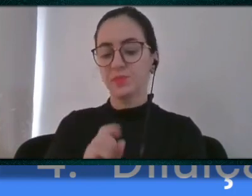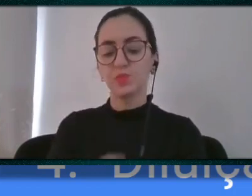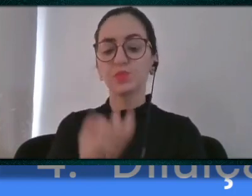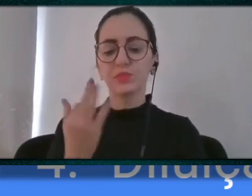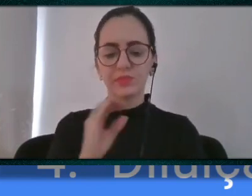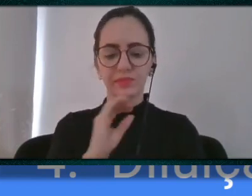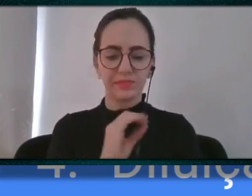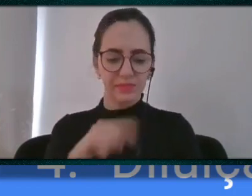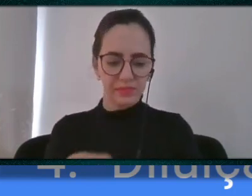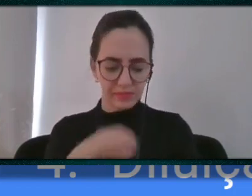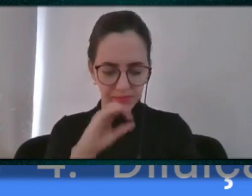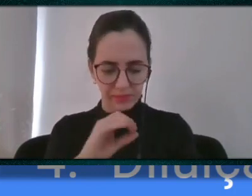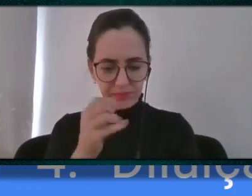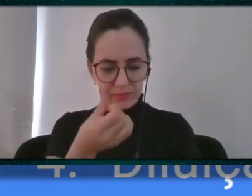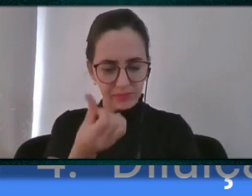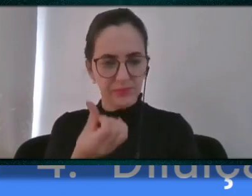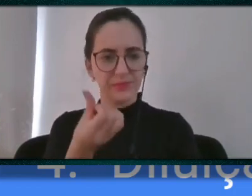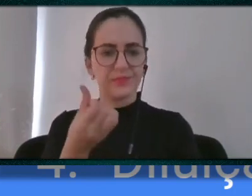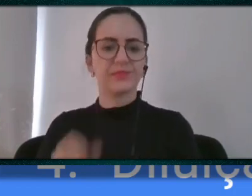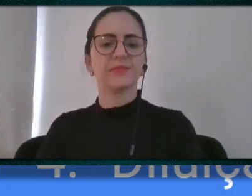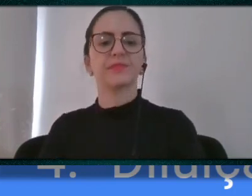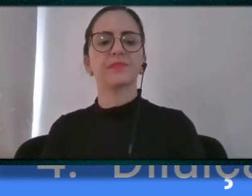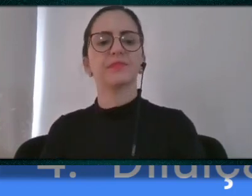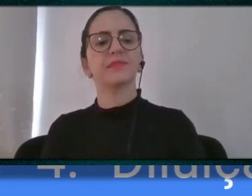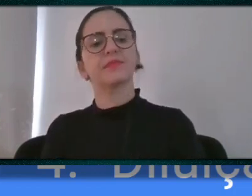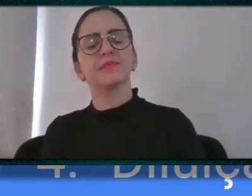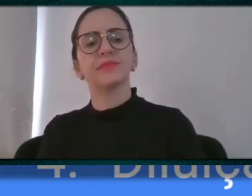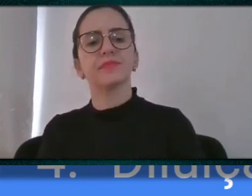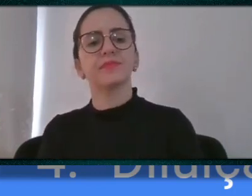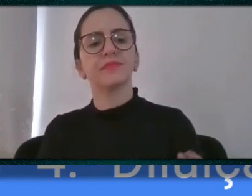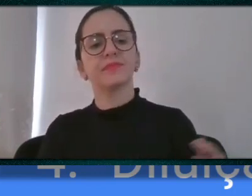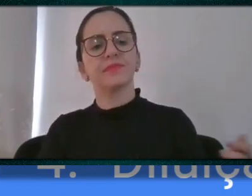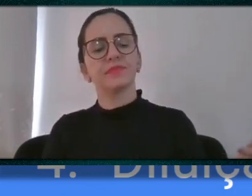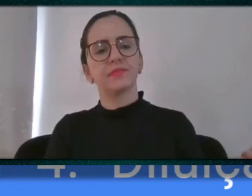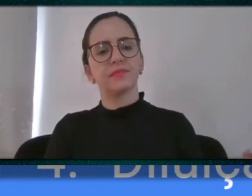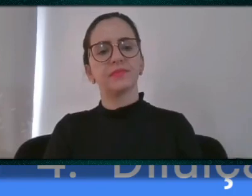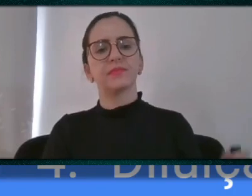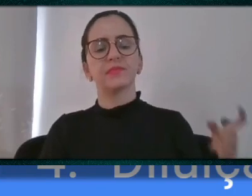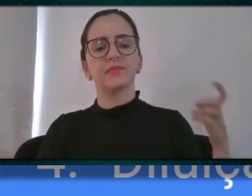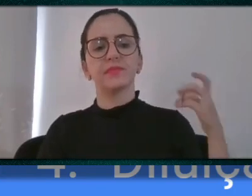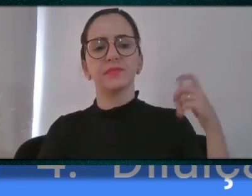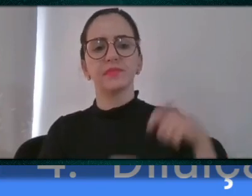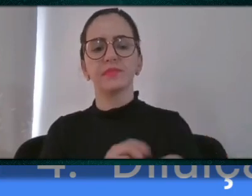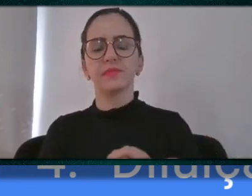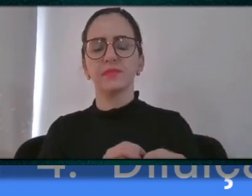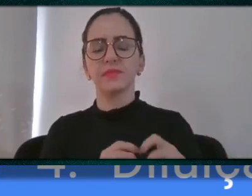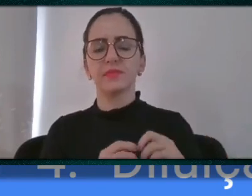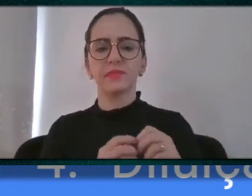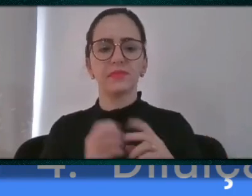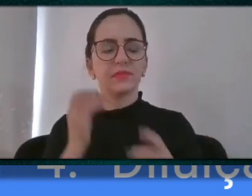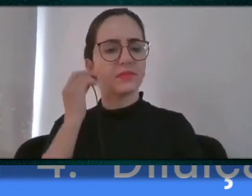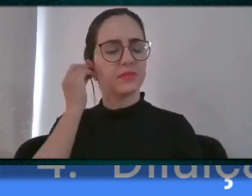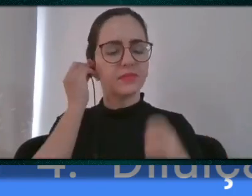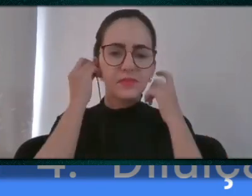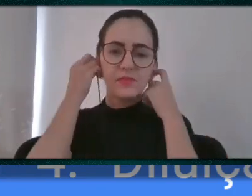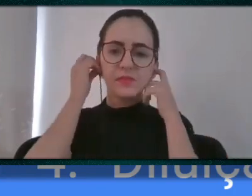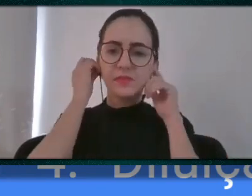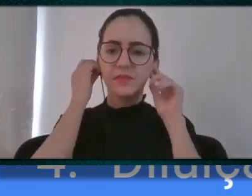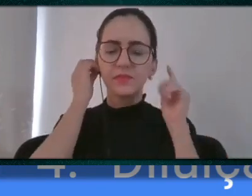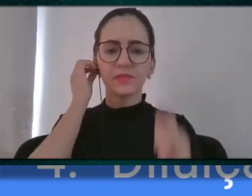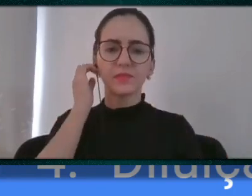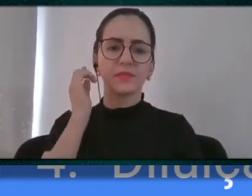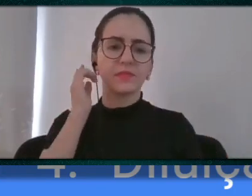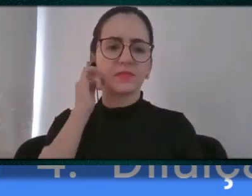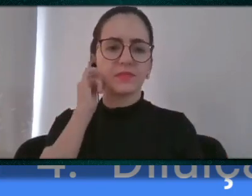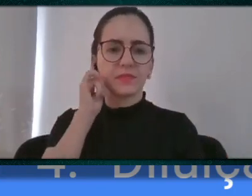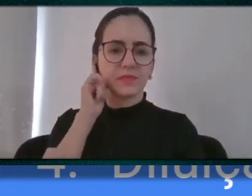dessa água, ao final da reação eu vou ter produzido os 0,06 mols da água. Então, a quantidade